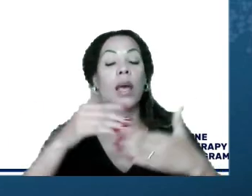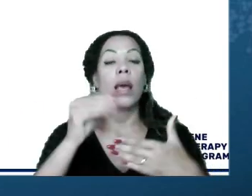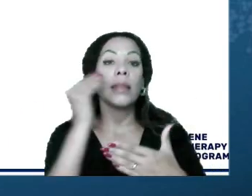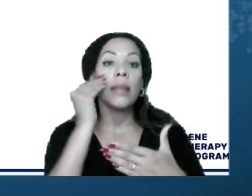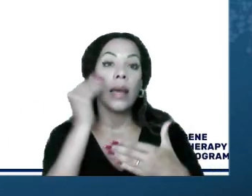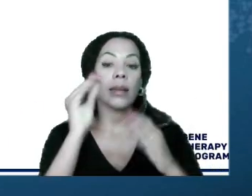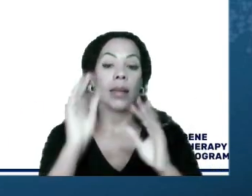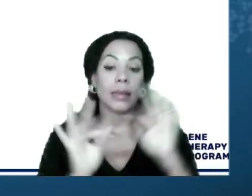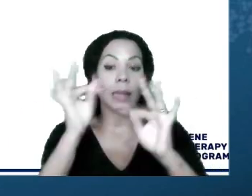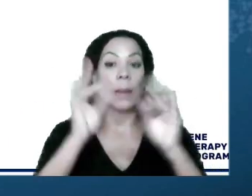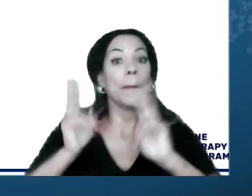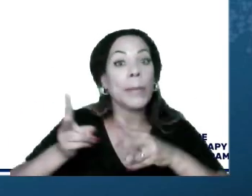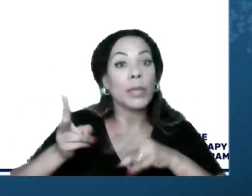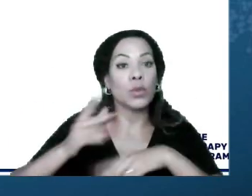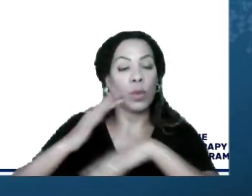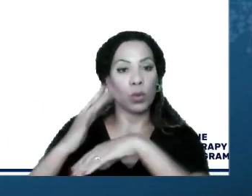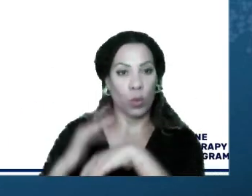doença,